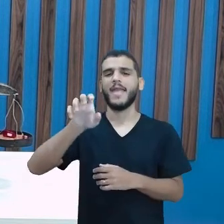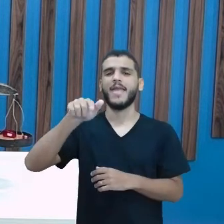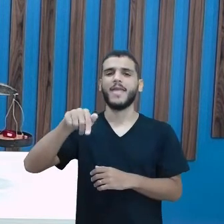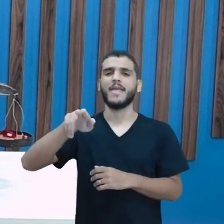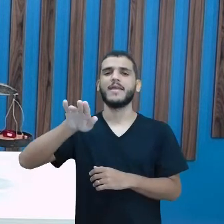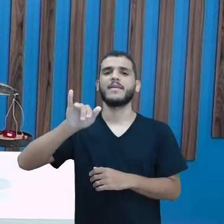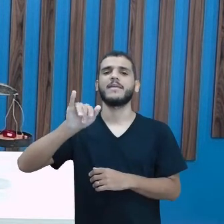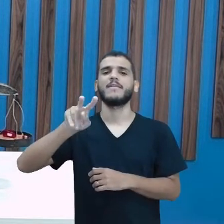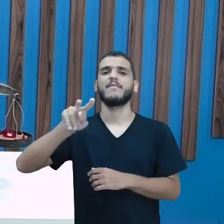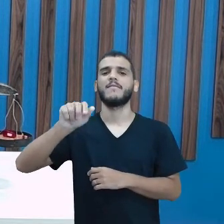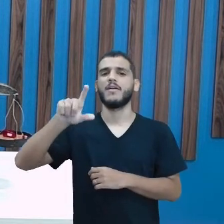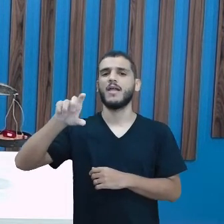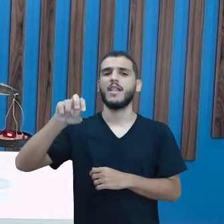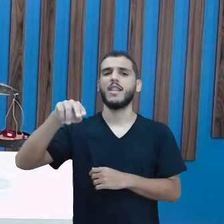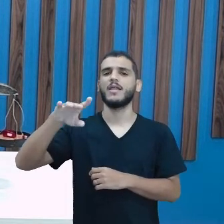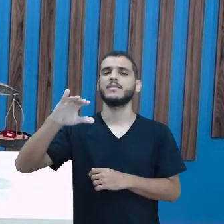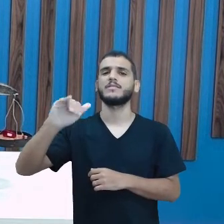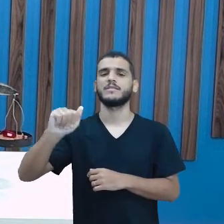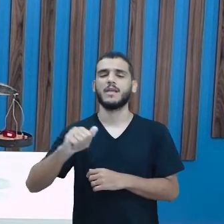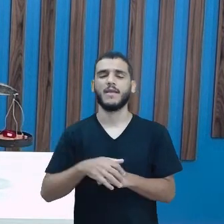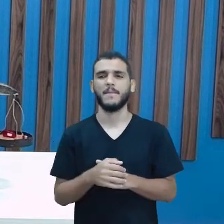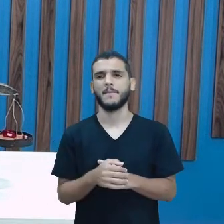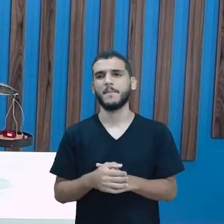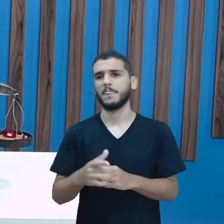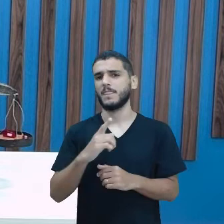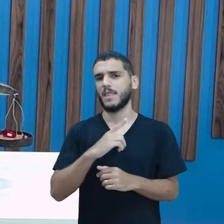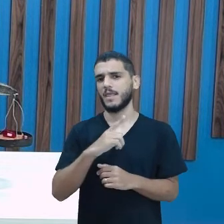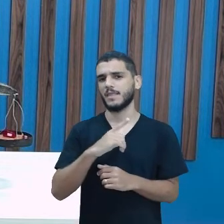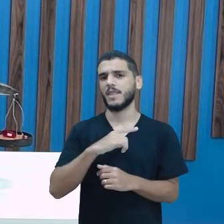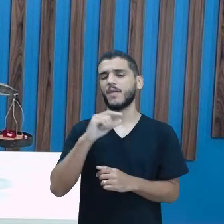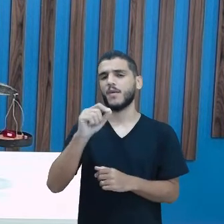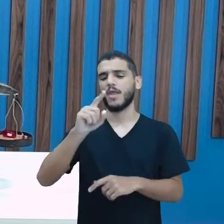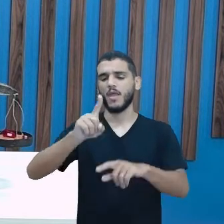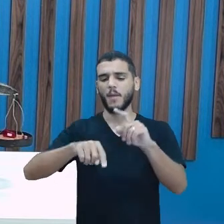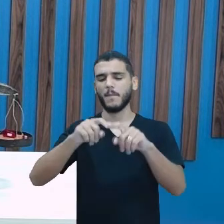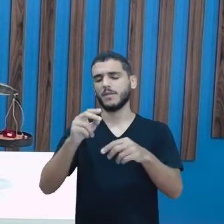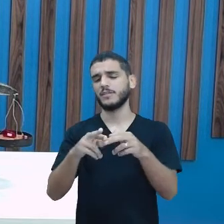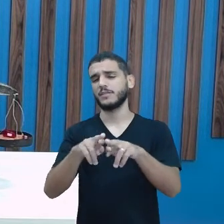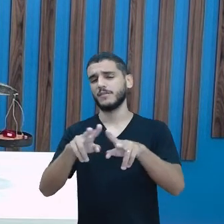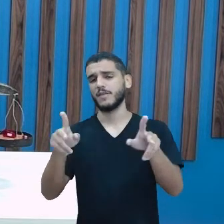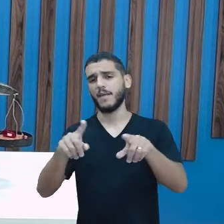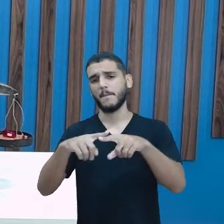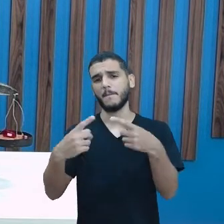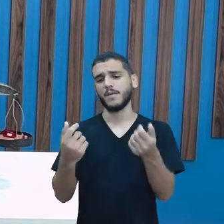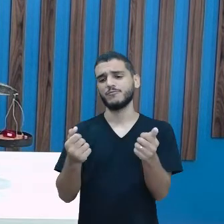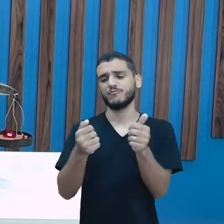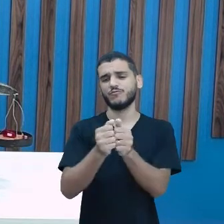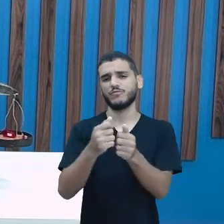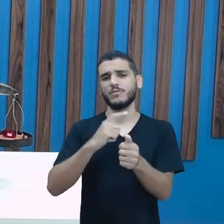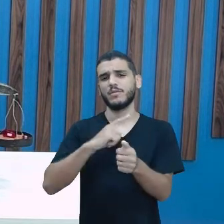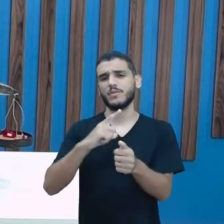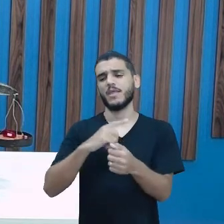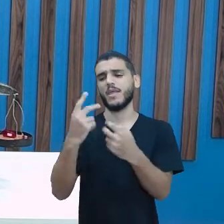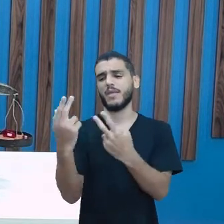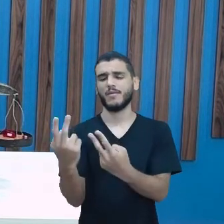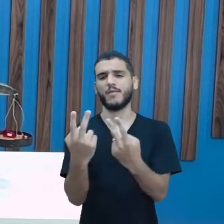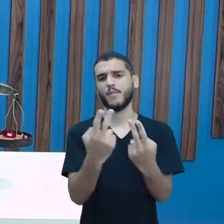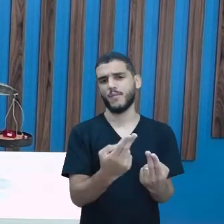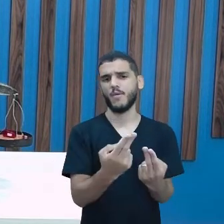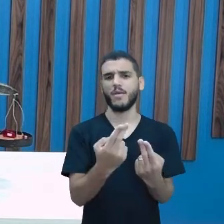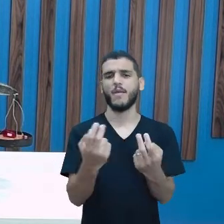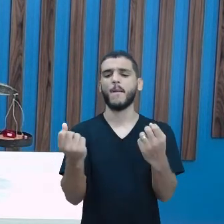tenho alimentos diferentes, mas que juntos possuem a mesma massa que esse pezinho aqui de 1